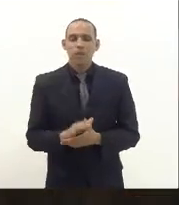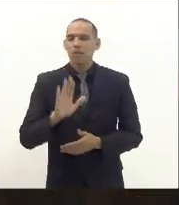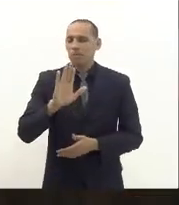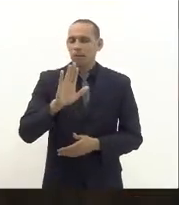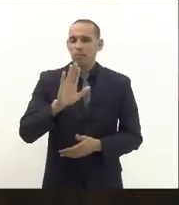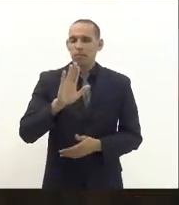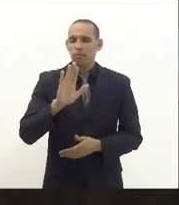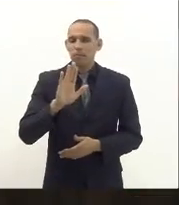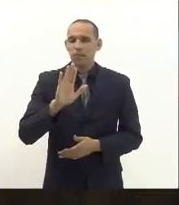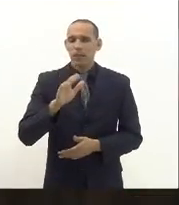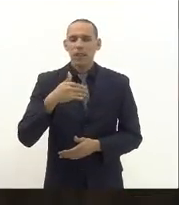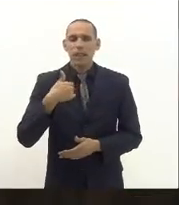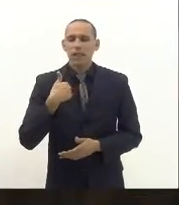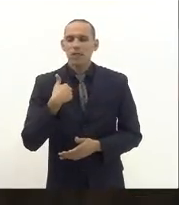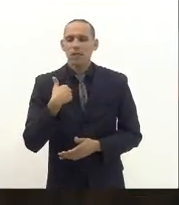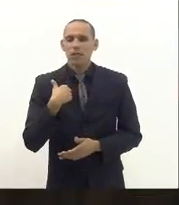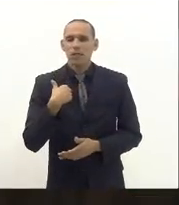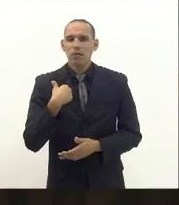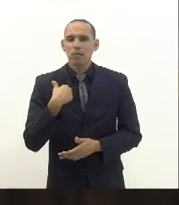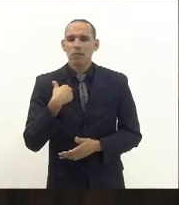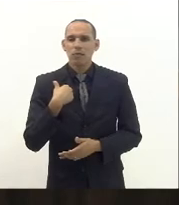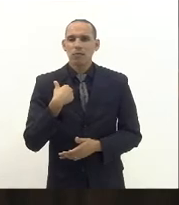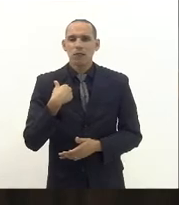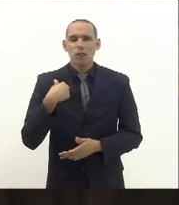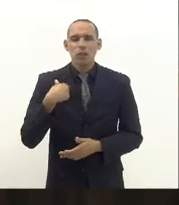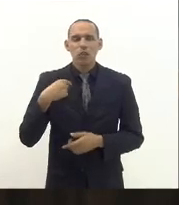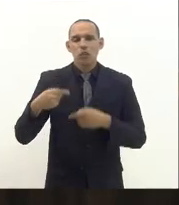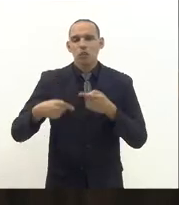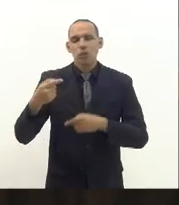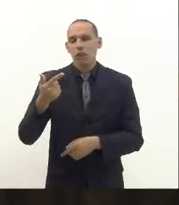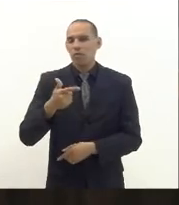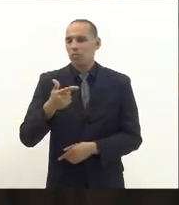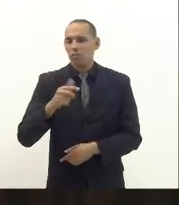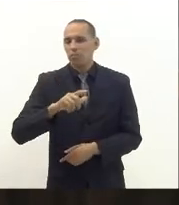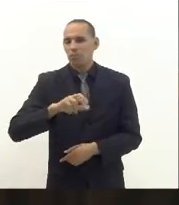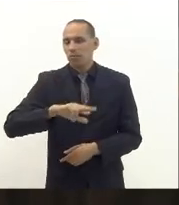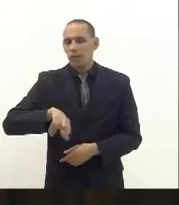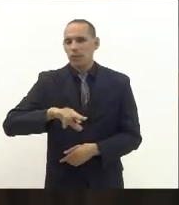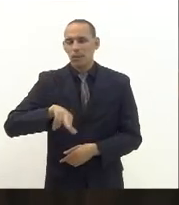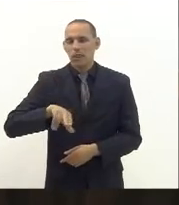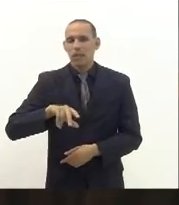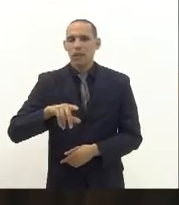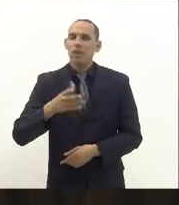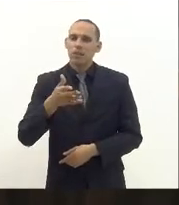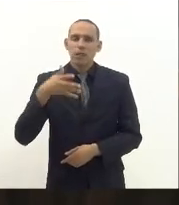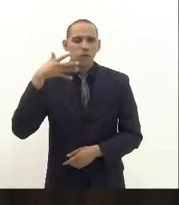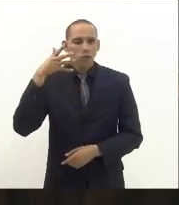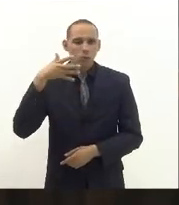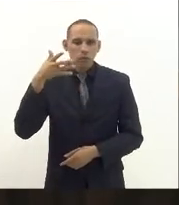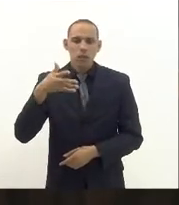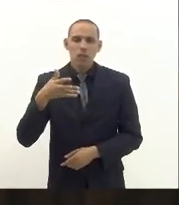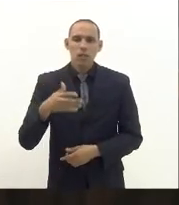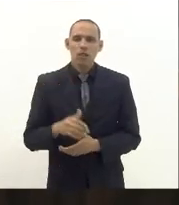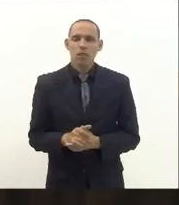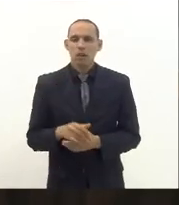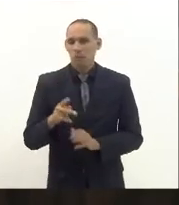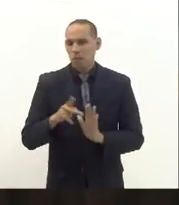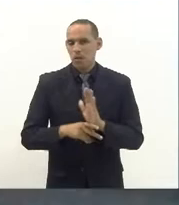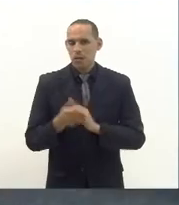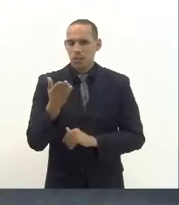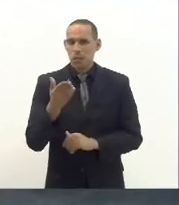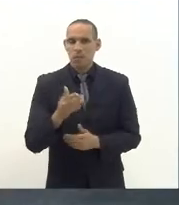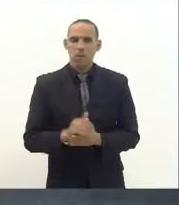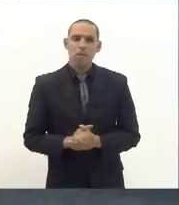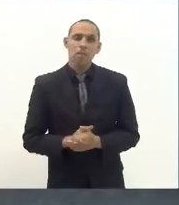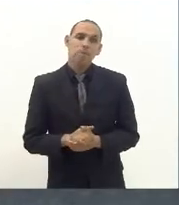deixar eu quero eu não eu não eu não botei discussão Então vou tomar sua fala como tipo são ao seu seu projeto